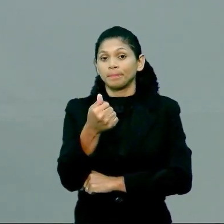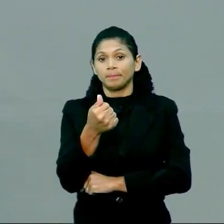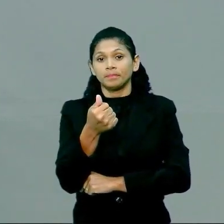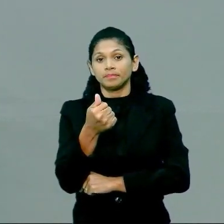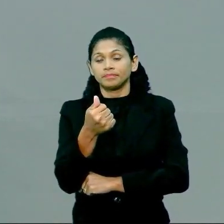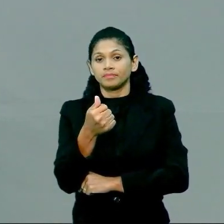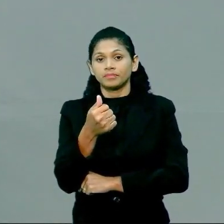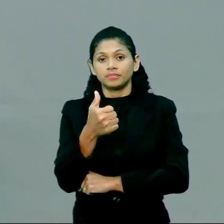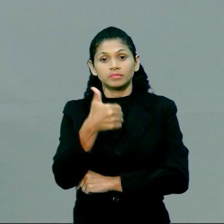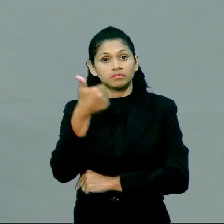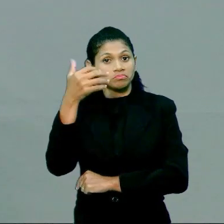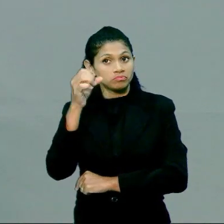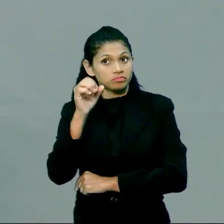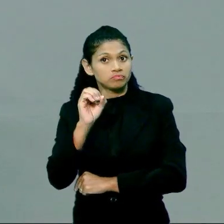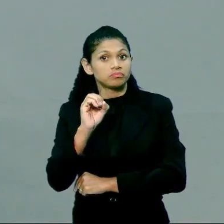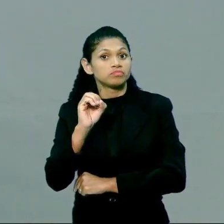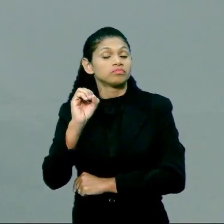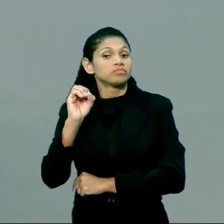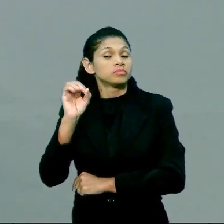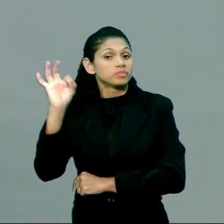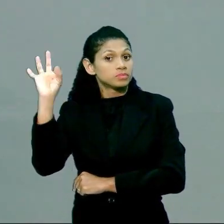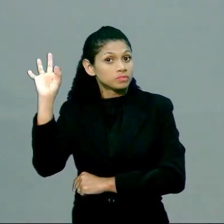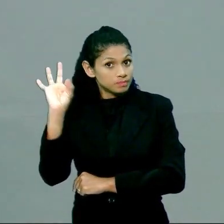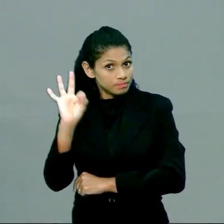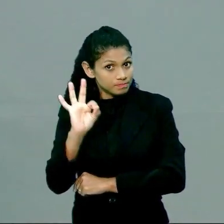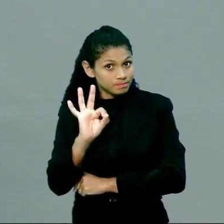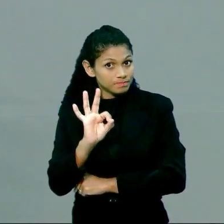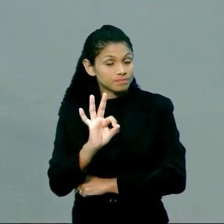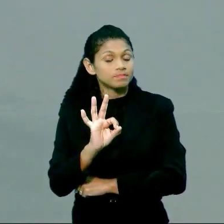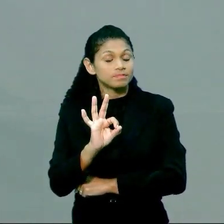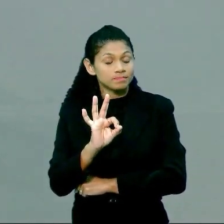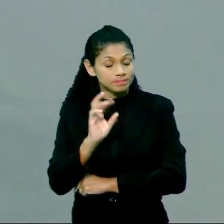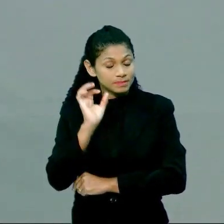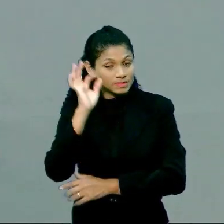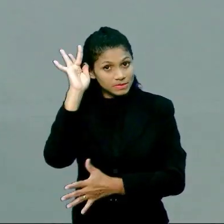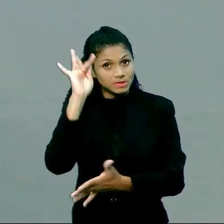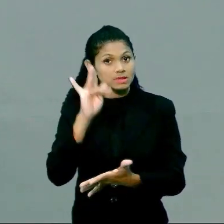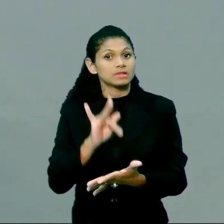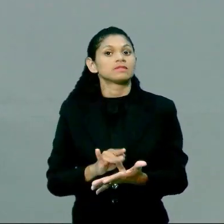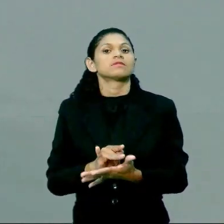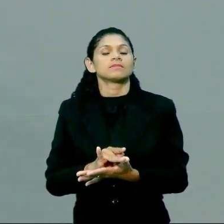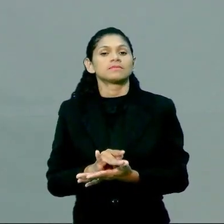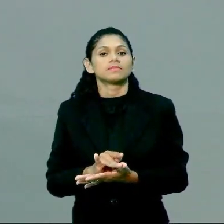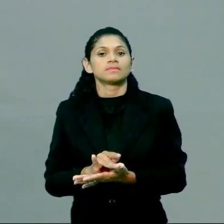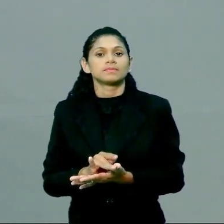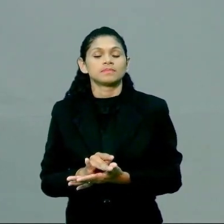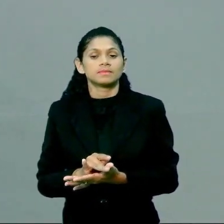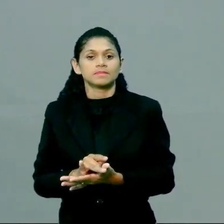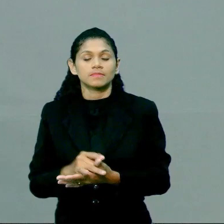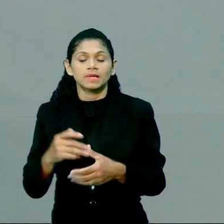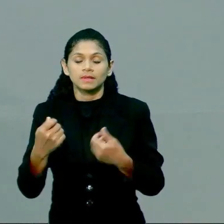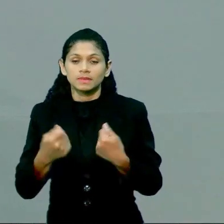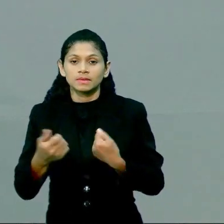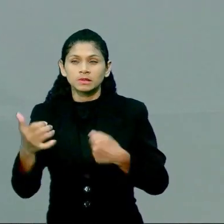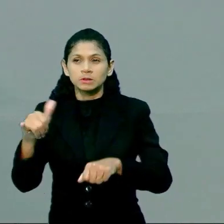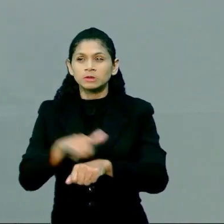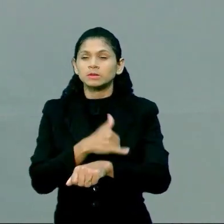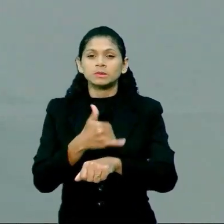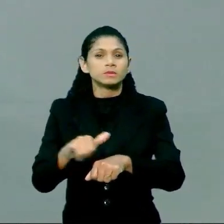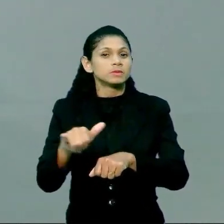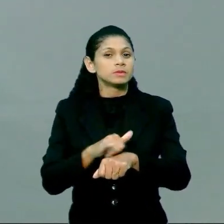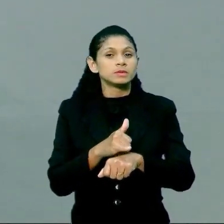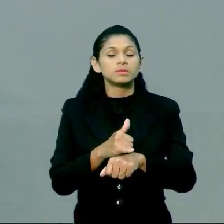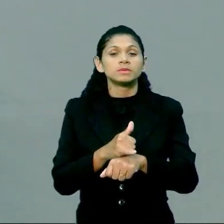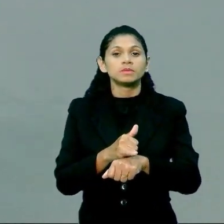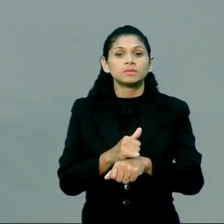certeza. Mas quando você não tem 100% de certeza, você tem que fazer algum tipo de estratégia. A estratégia não é mamãe mandou escolher e